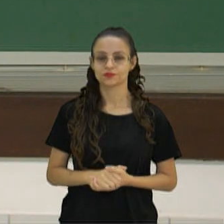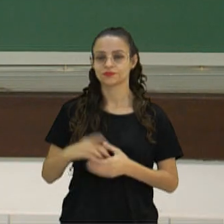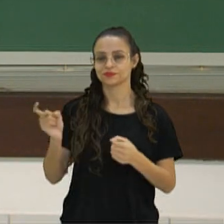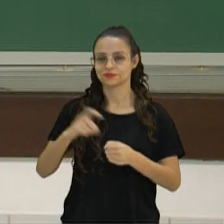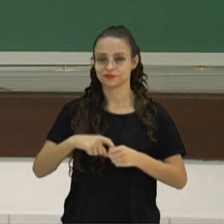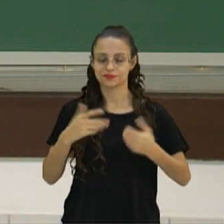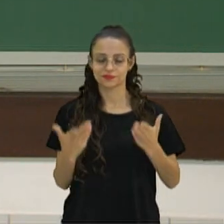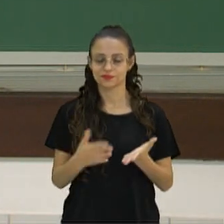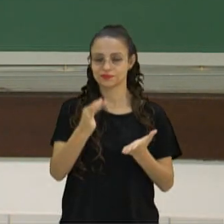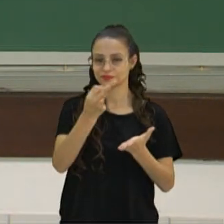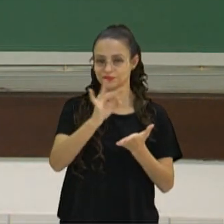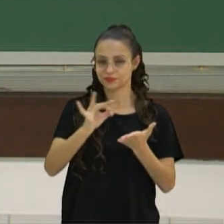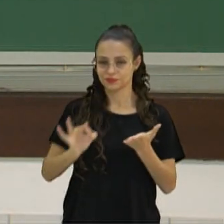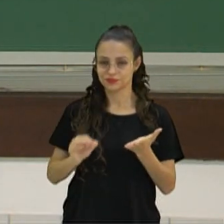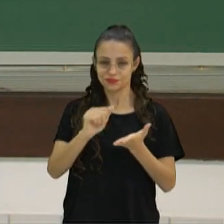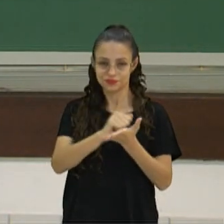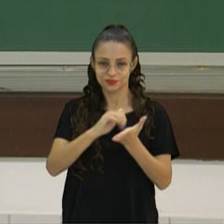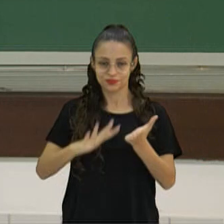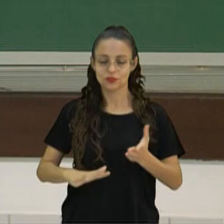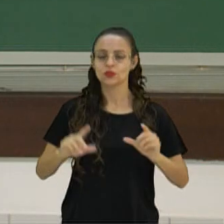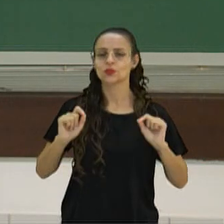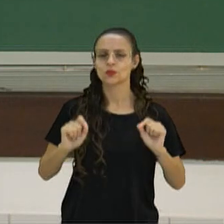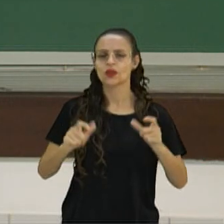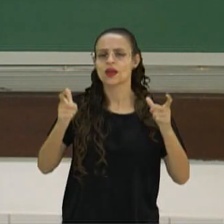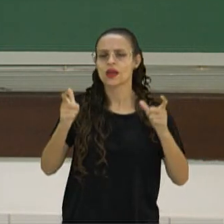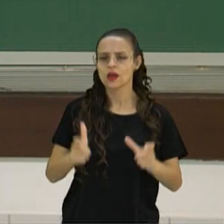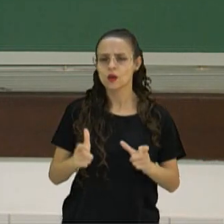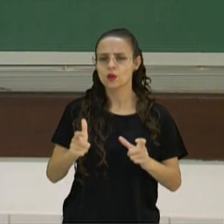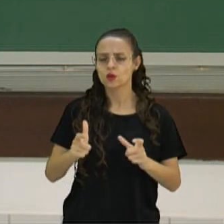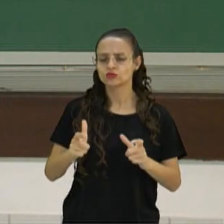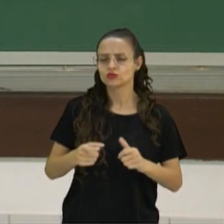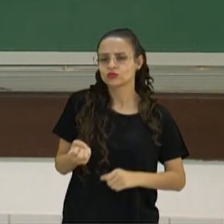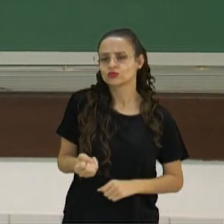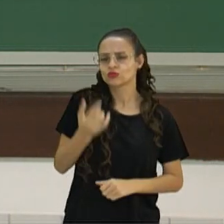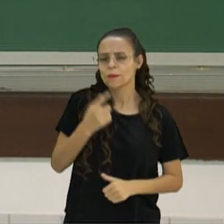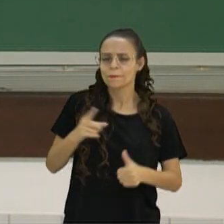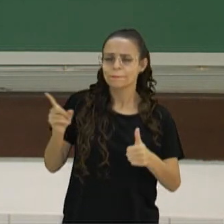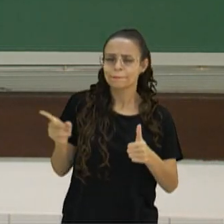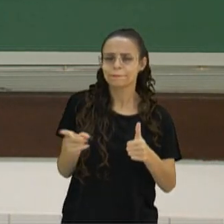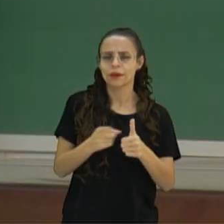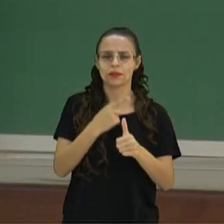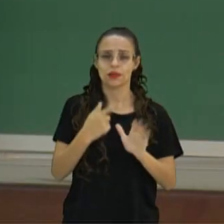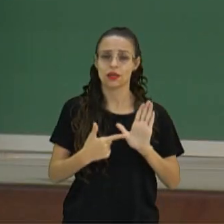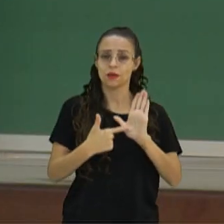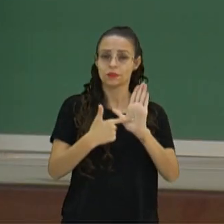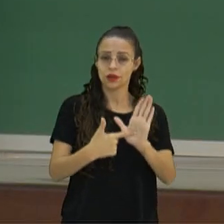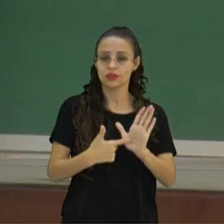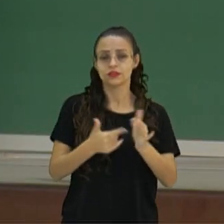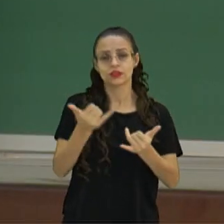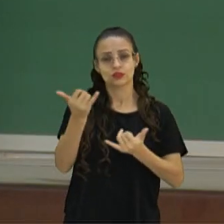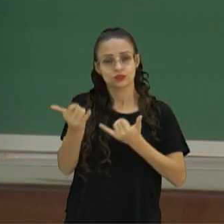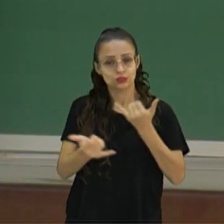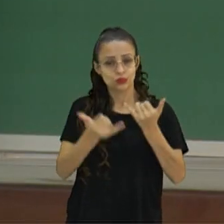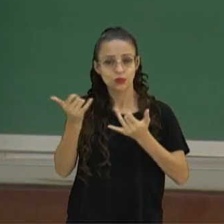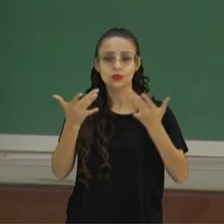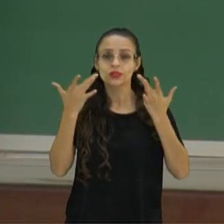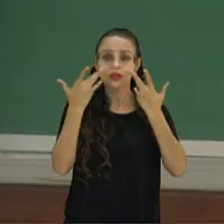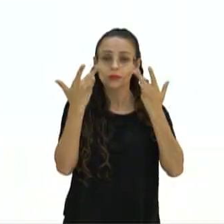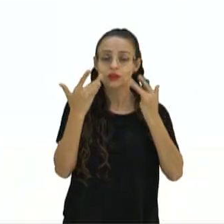Retornando então, pessoal, com a correção do exercício, que era onde surgiram as primeiras manifestações de jogos dramáticos. Resposta